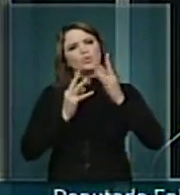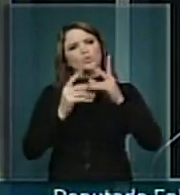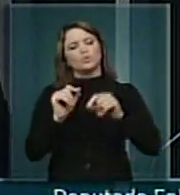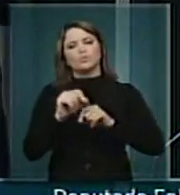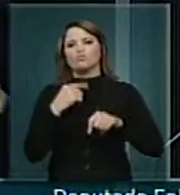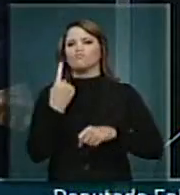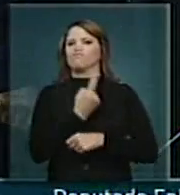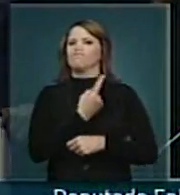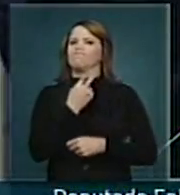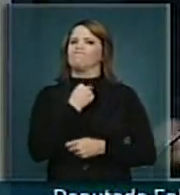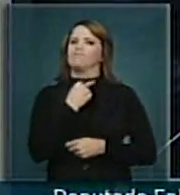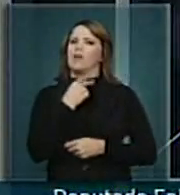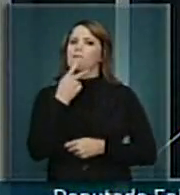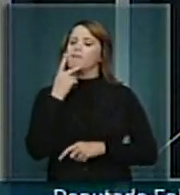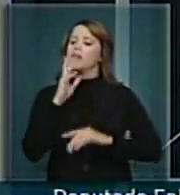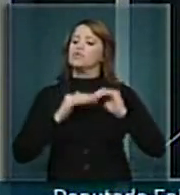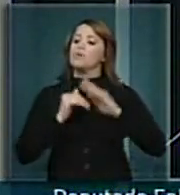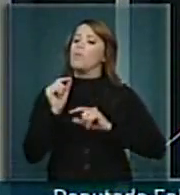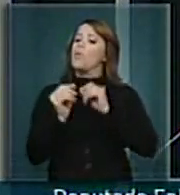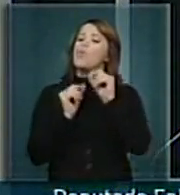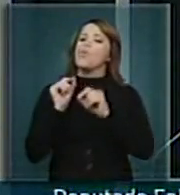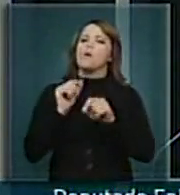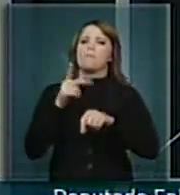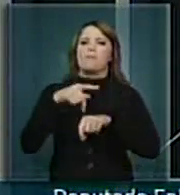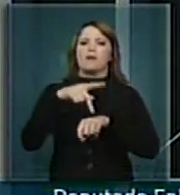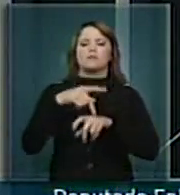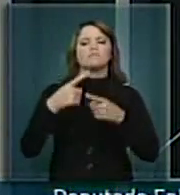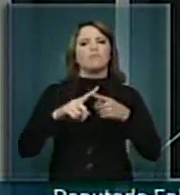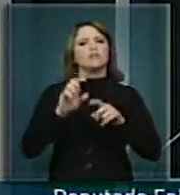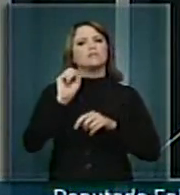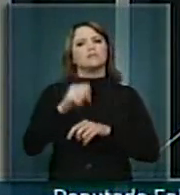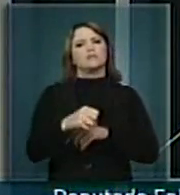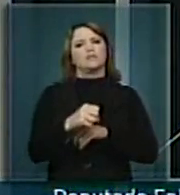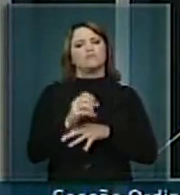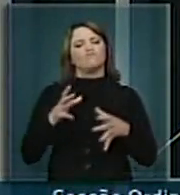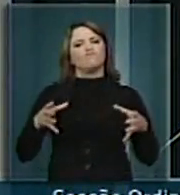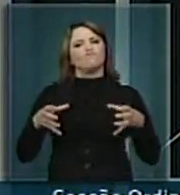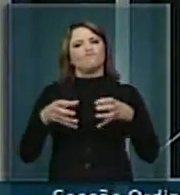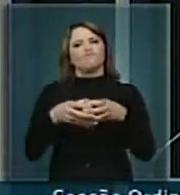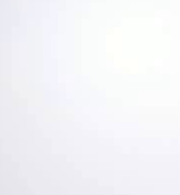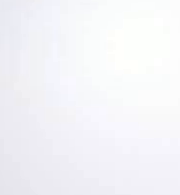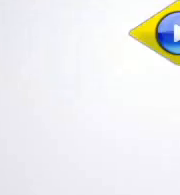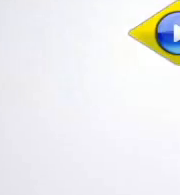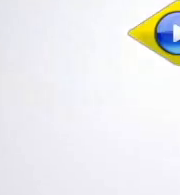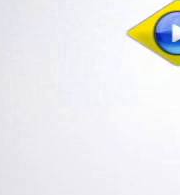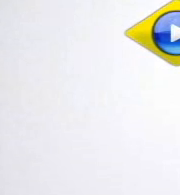podemos falar propriamente de nação, mas de ajuntamento. Muito obrigado.